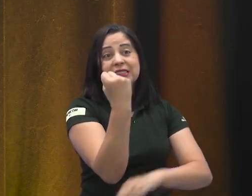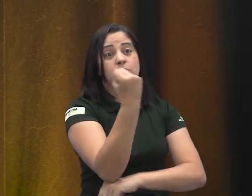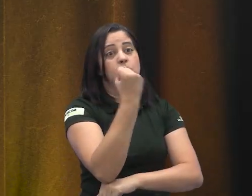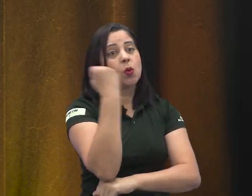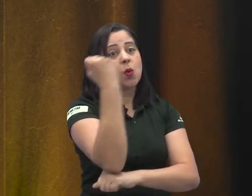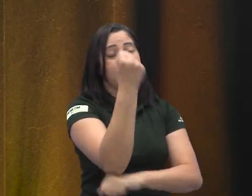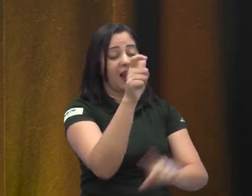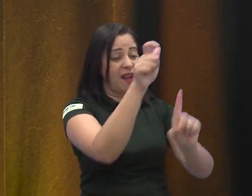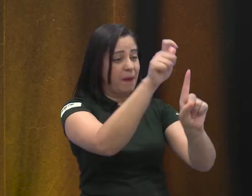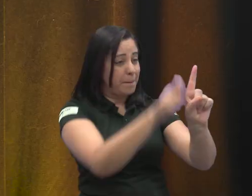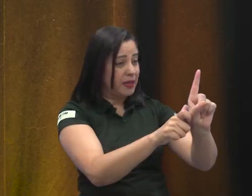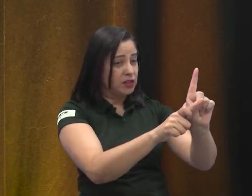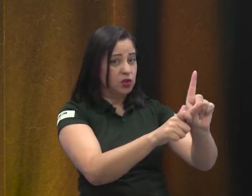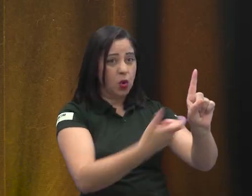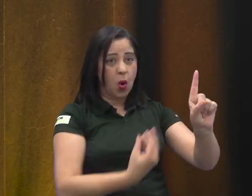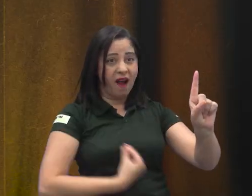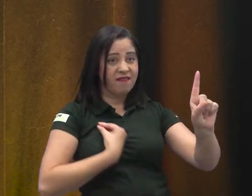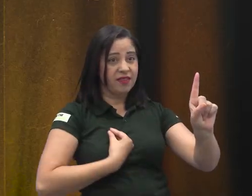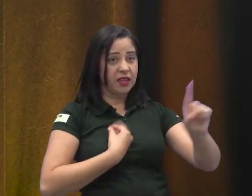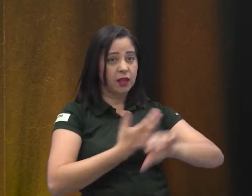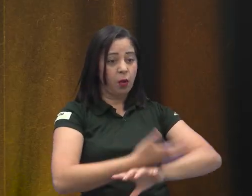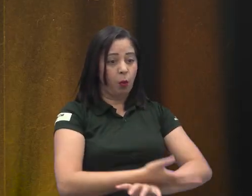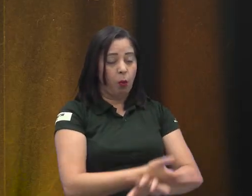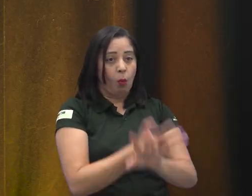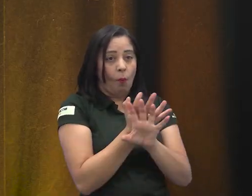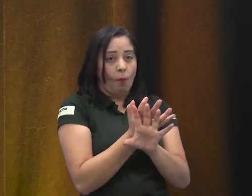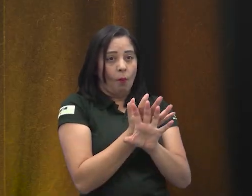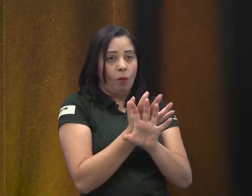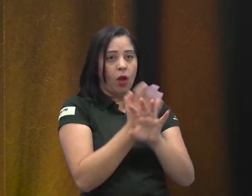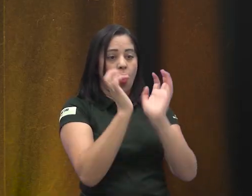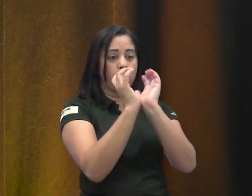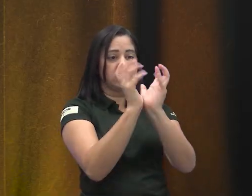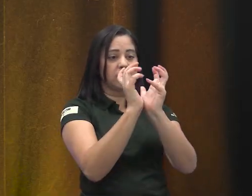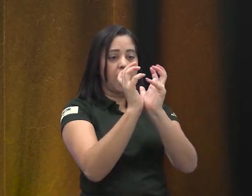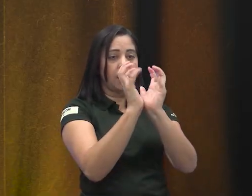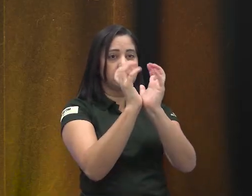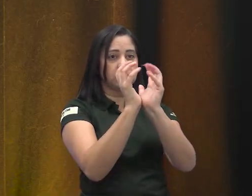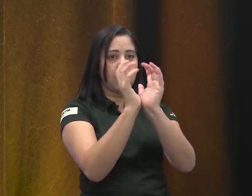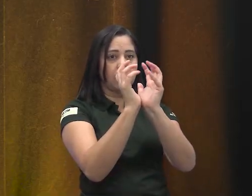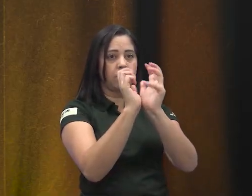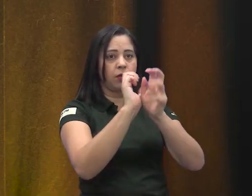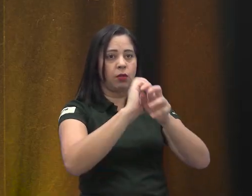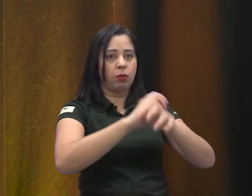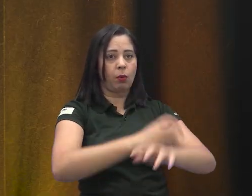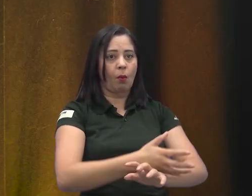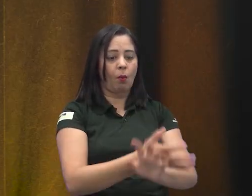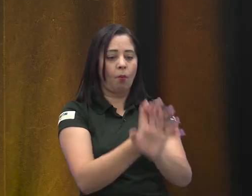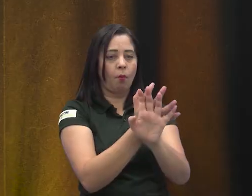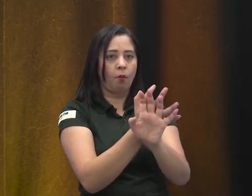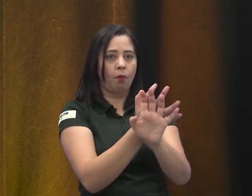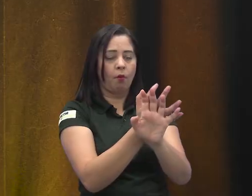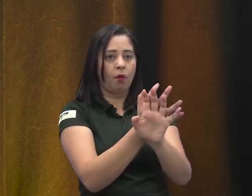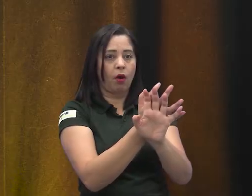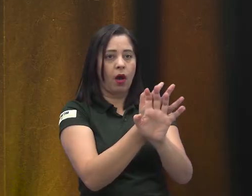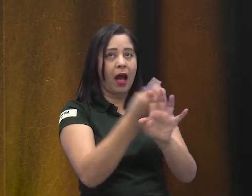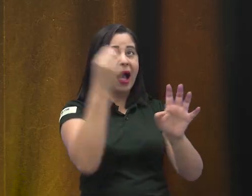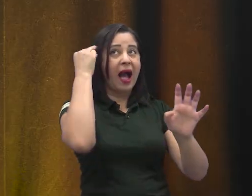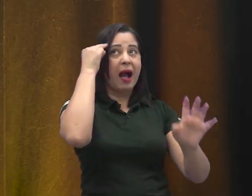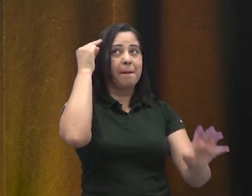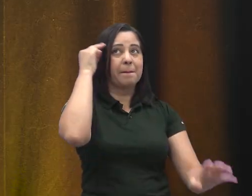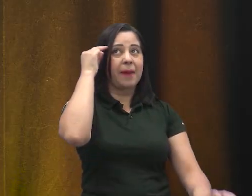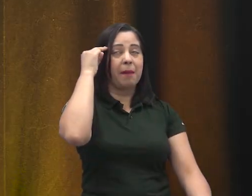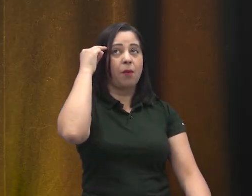então, essa passagem que o tempo dá e que vai comendo toda a sua memória, me